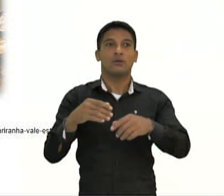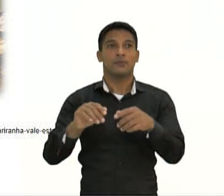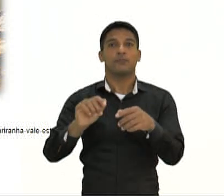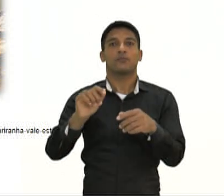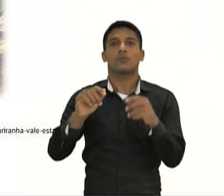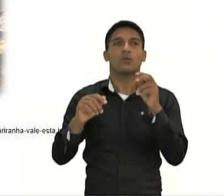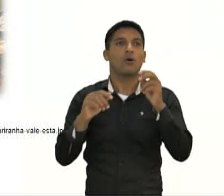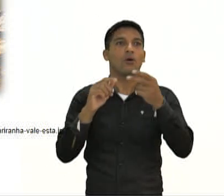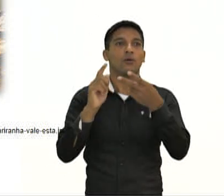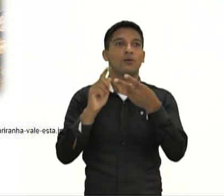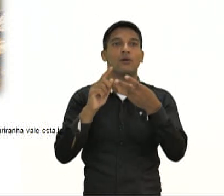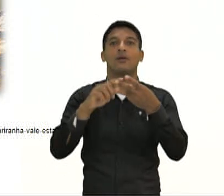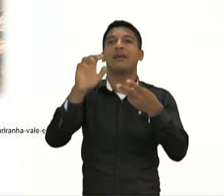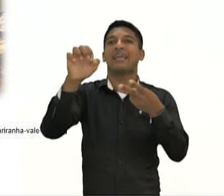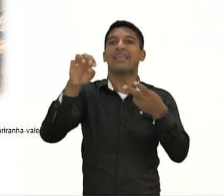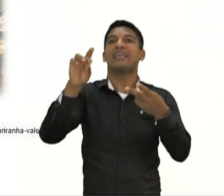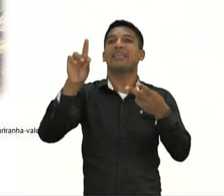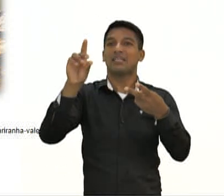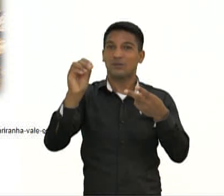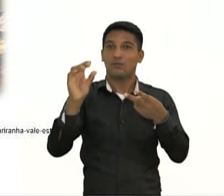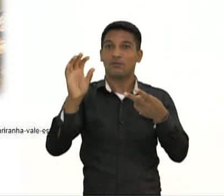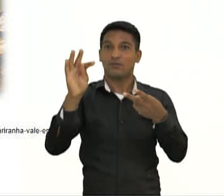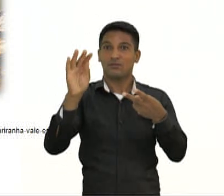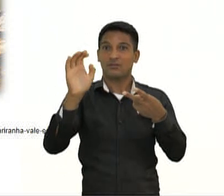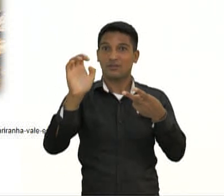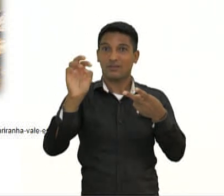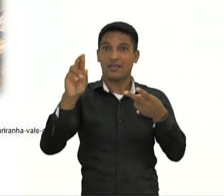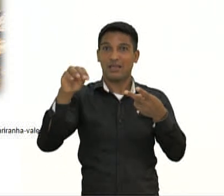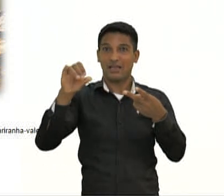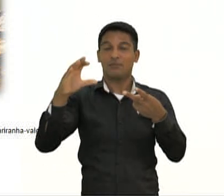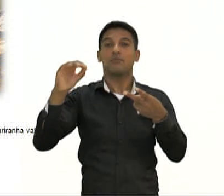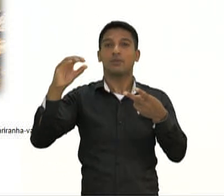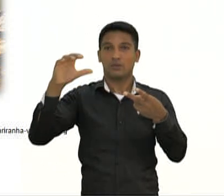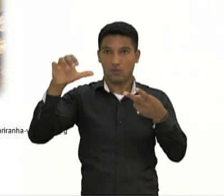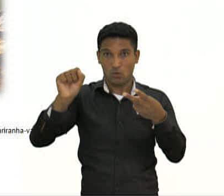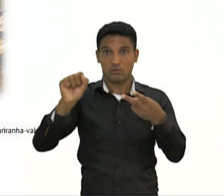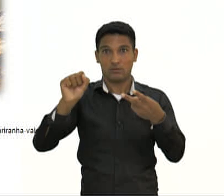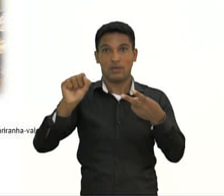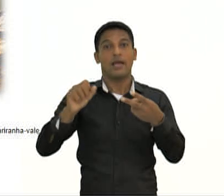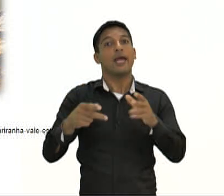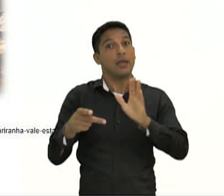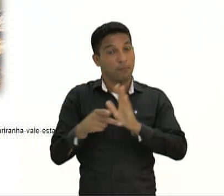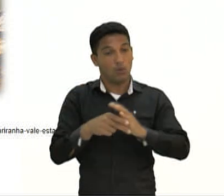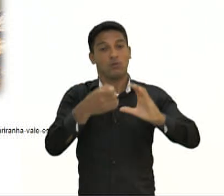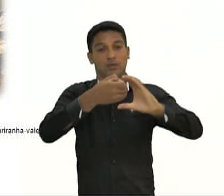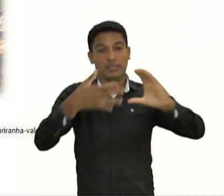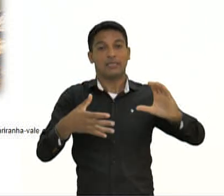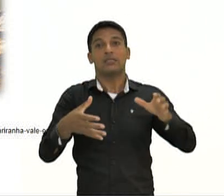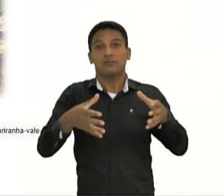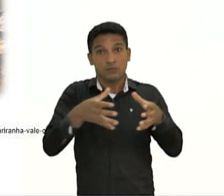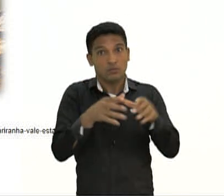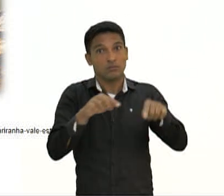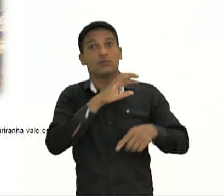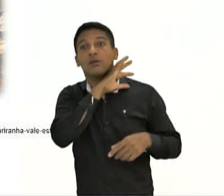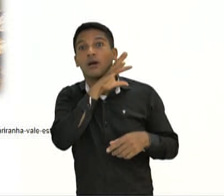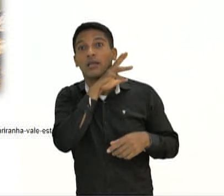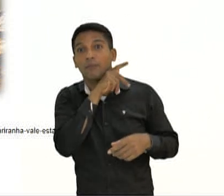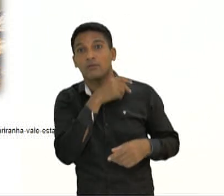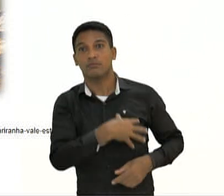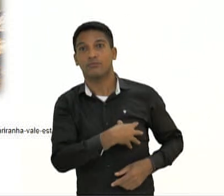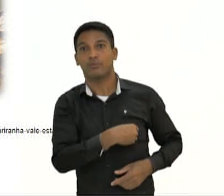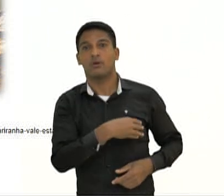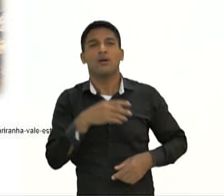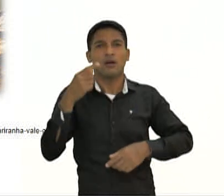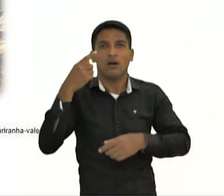glândulas mamárias e endotérmicos como principal característica desse grupo. Alguns exemplos que eu coloquei aqui, nós temos